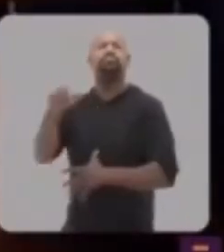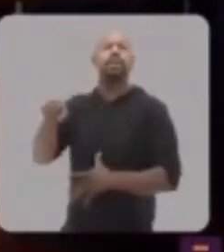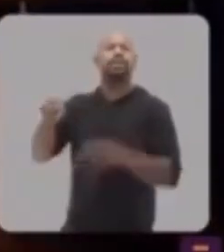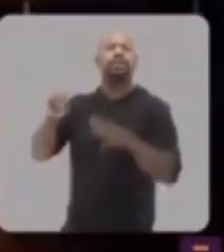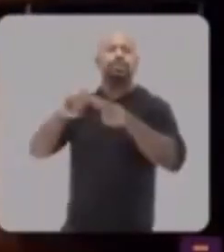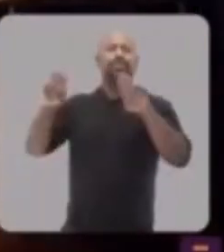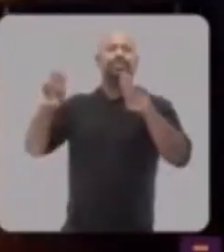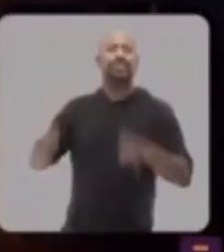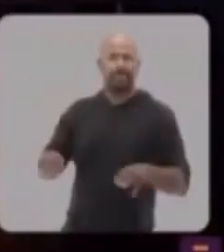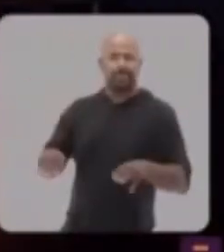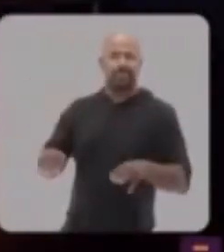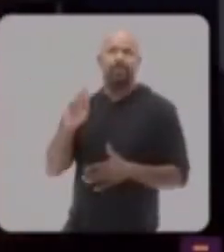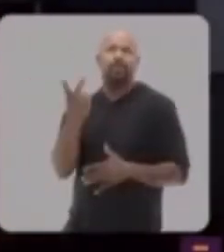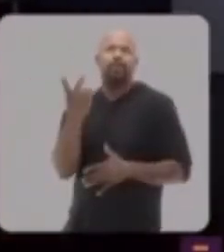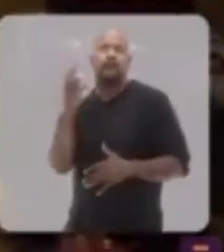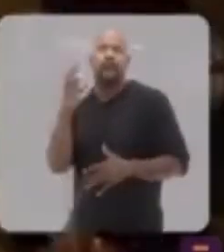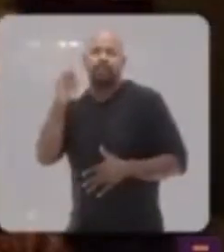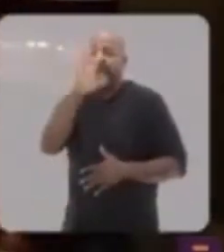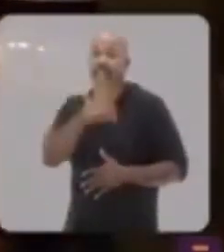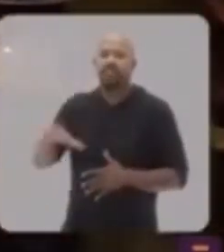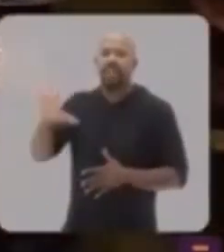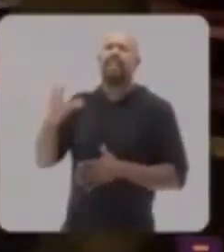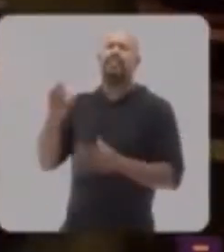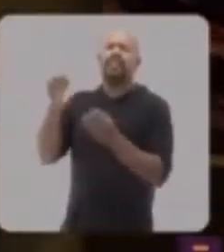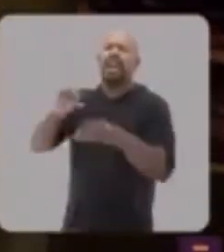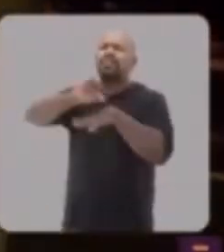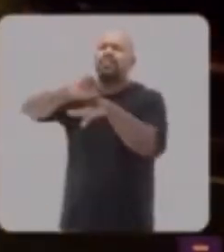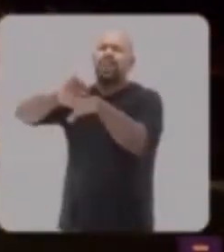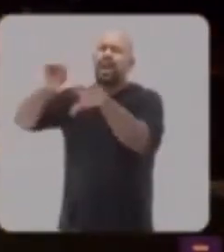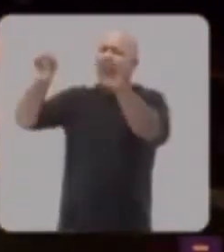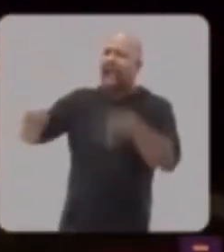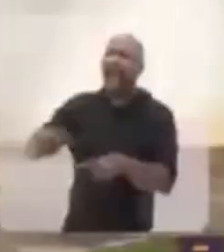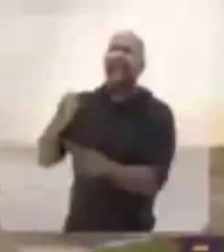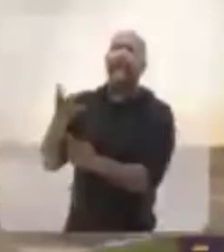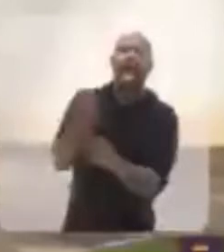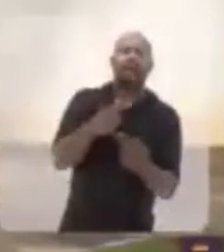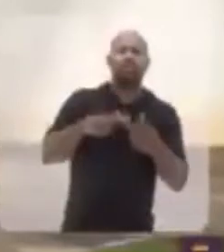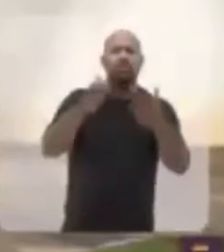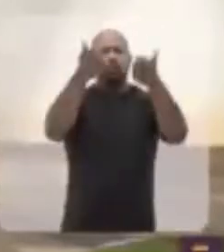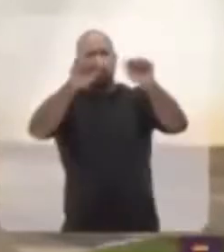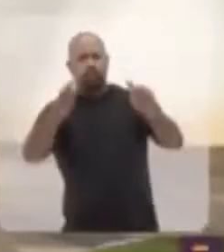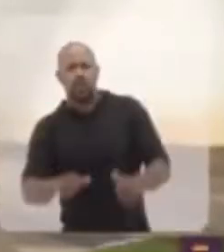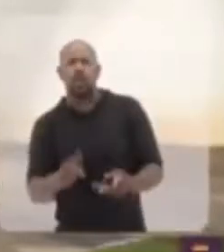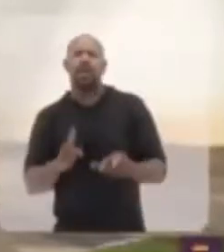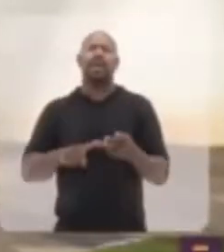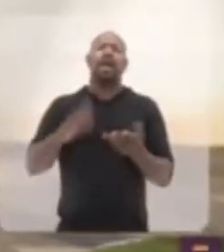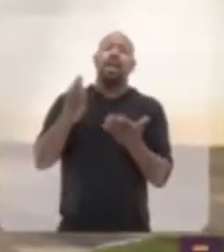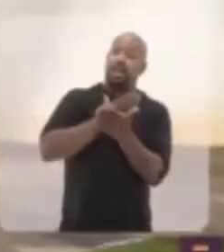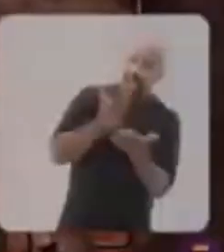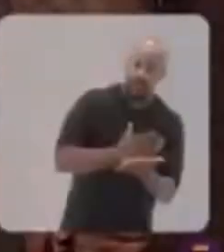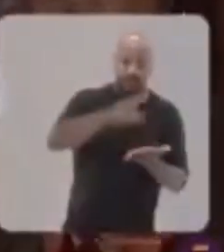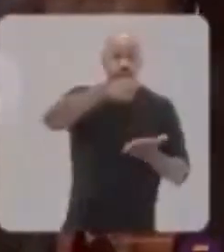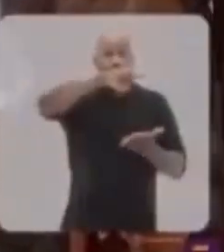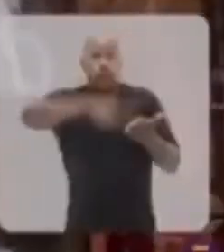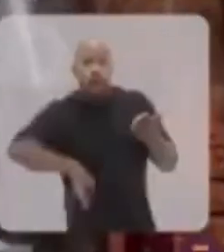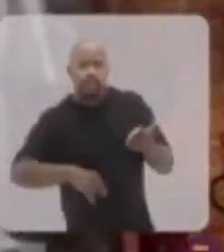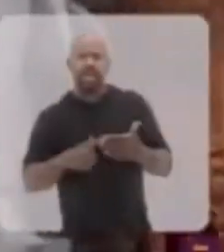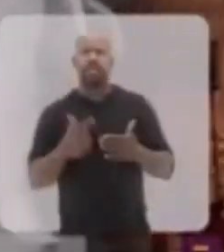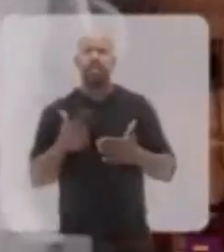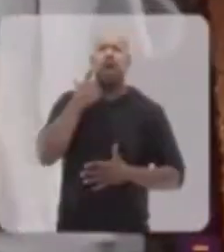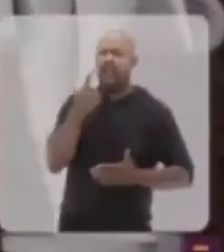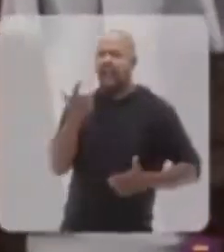Nacional. E desde então, abriga exposições de obras de arte, esculturas, livros, documentos históricos,